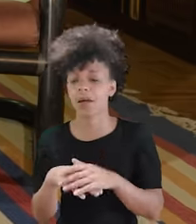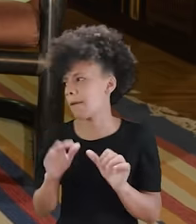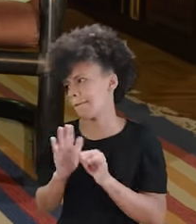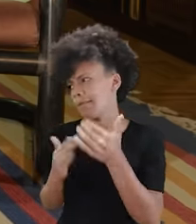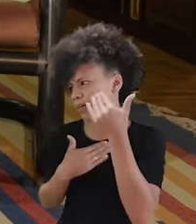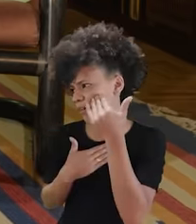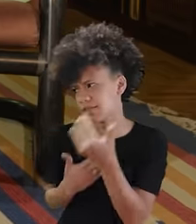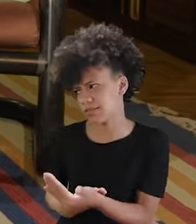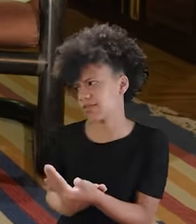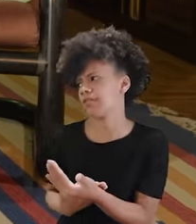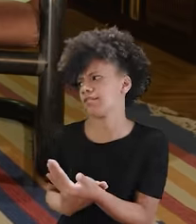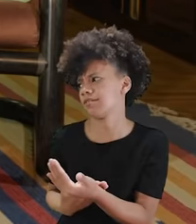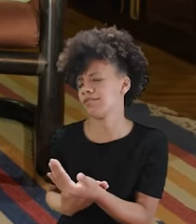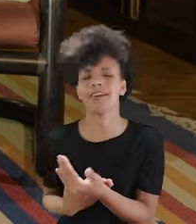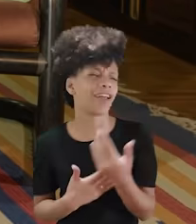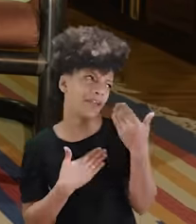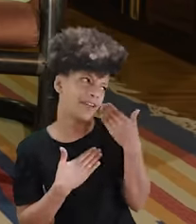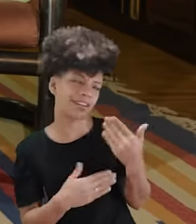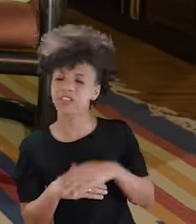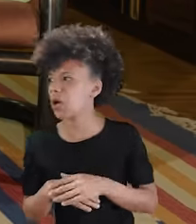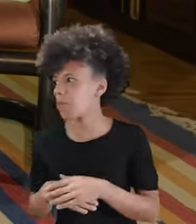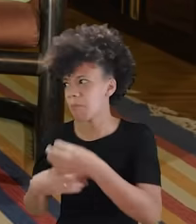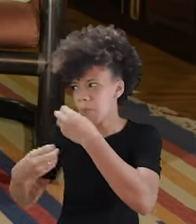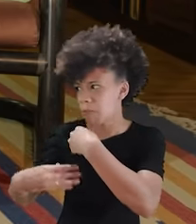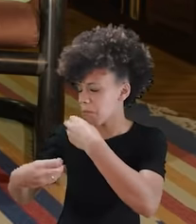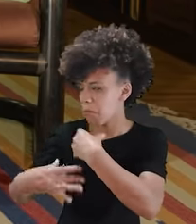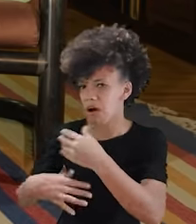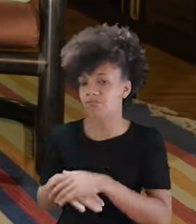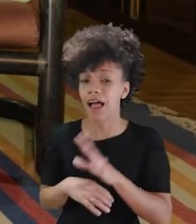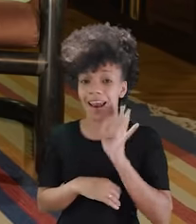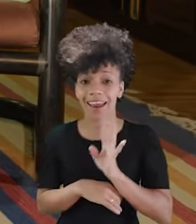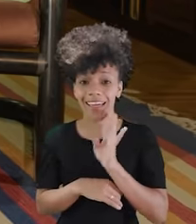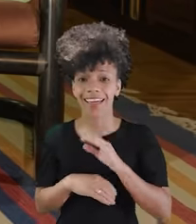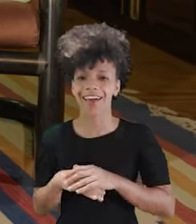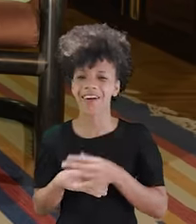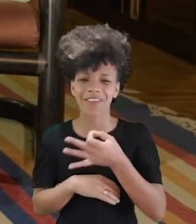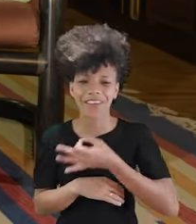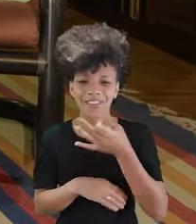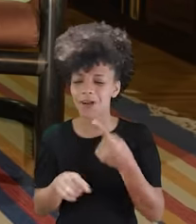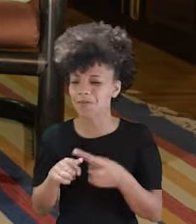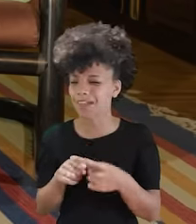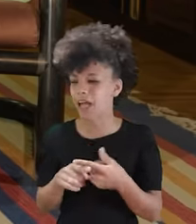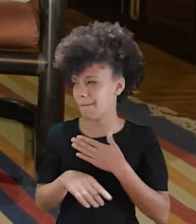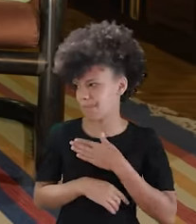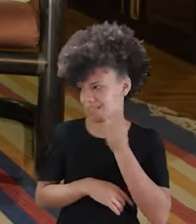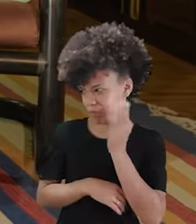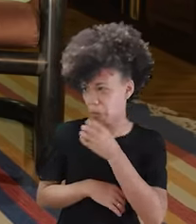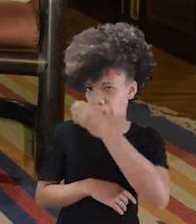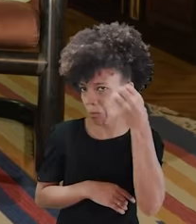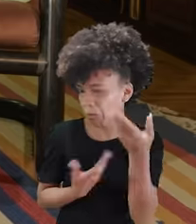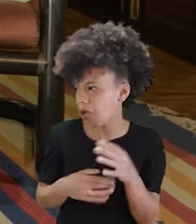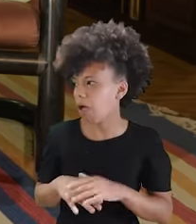muito legal né Eu gosto muito batismo que vem com a minha ignorância sozinha aqui mas a gente aprende uma aula de Antropologia cara de